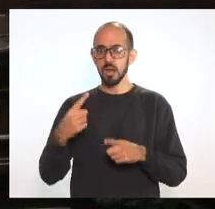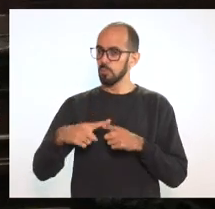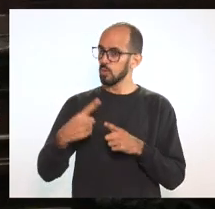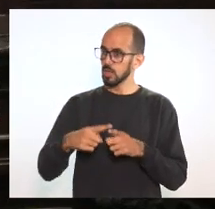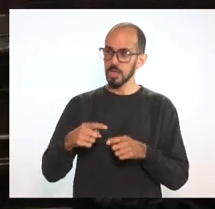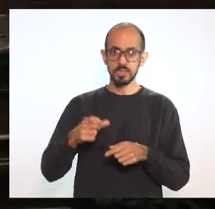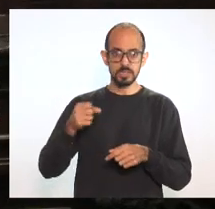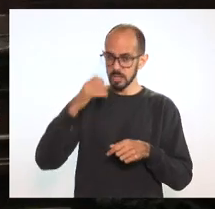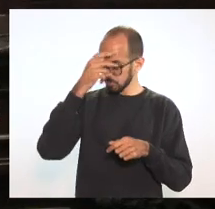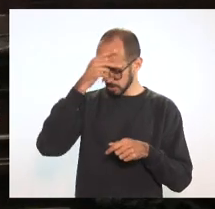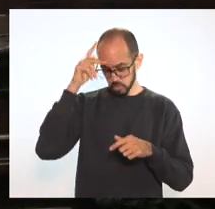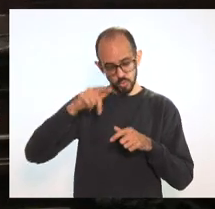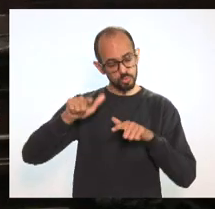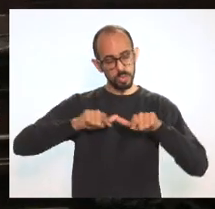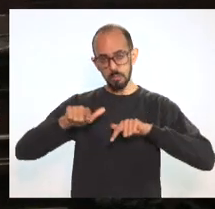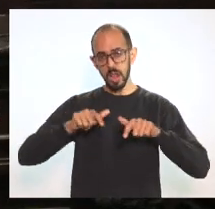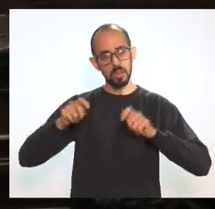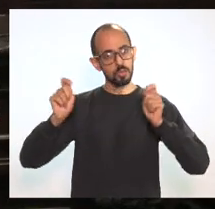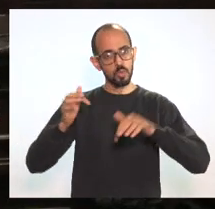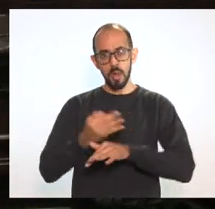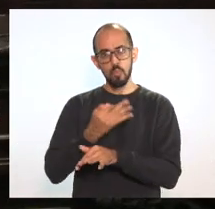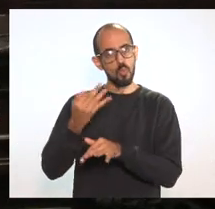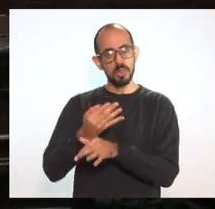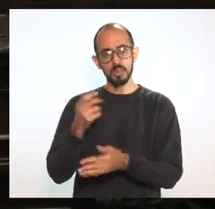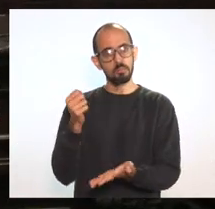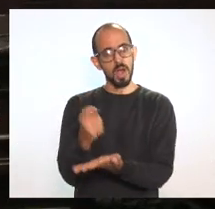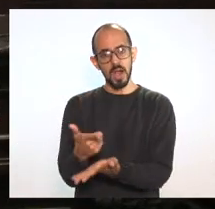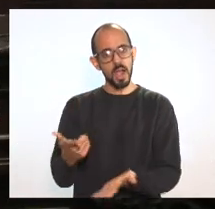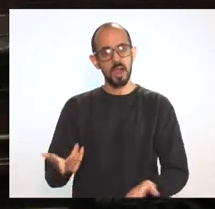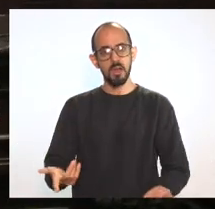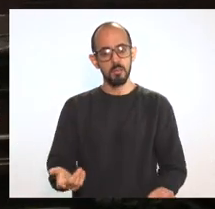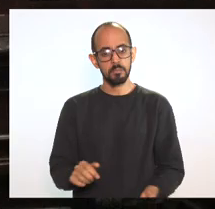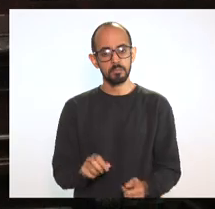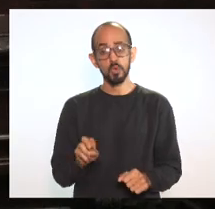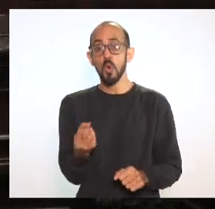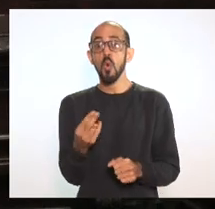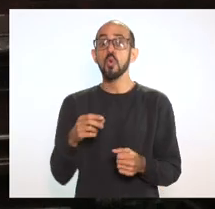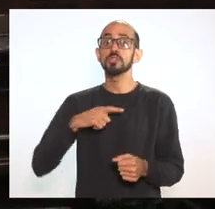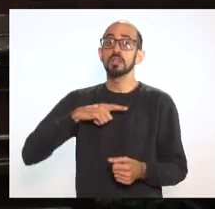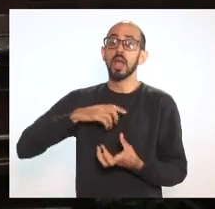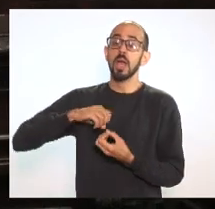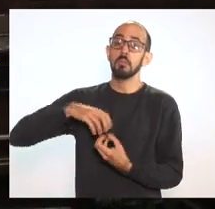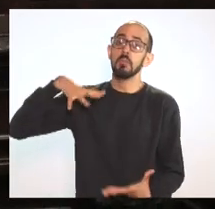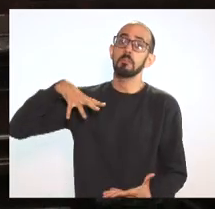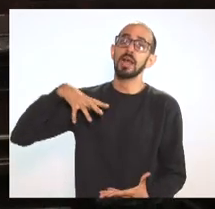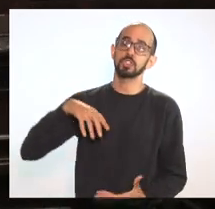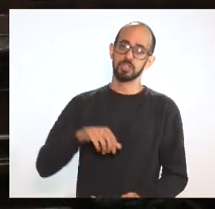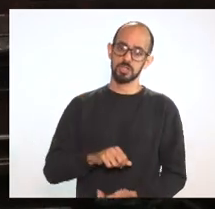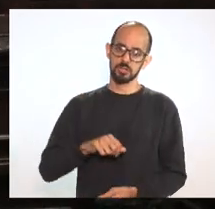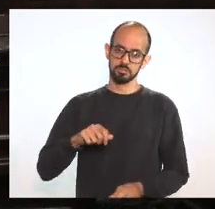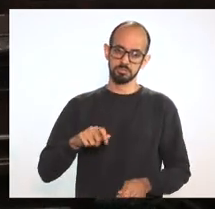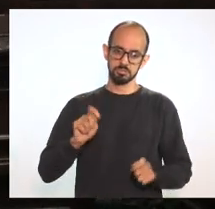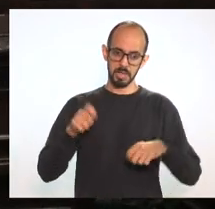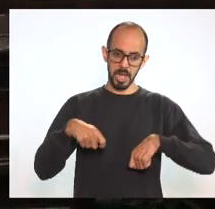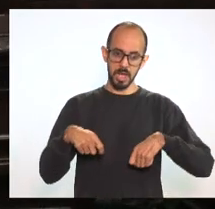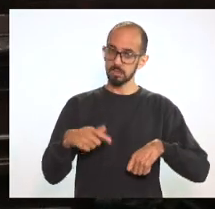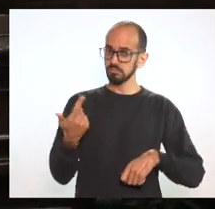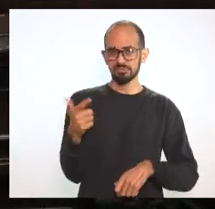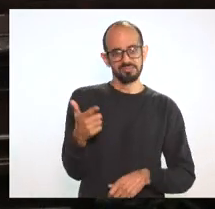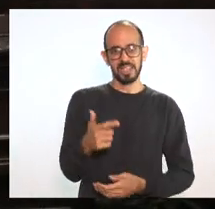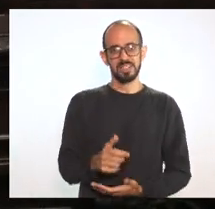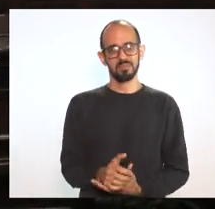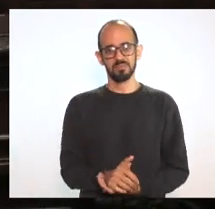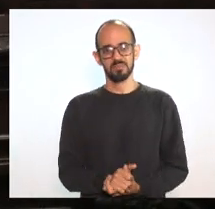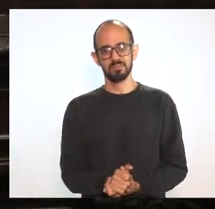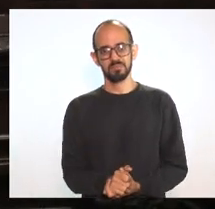pagar? Ou vocês têm a fórmula mágica para isso tudo? Tem a fórmula mágica? Não tem.